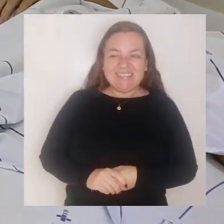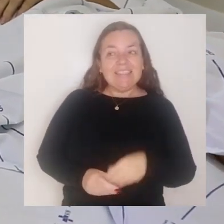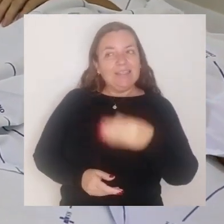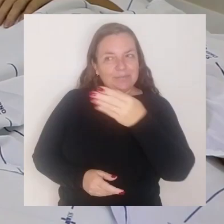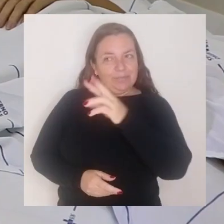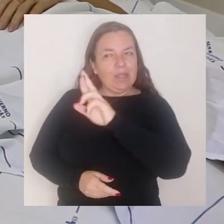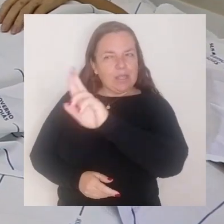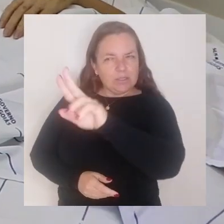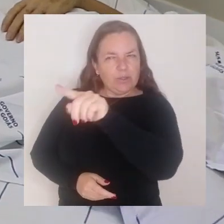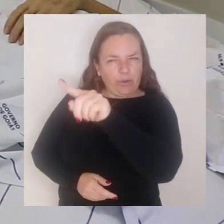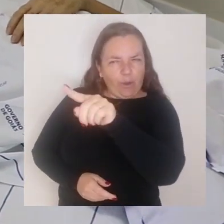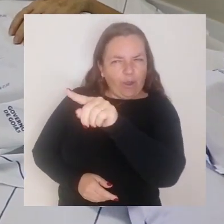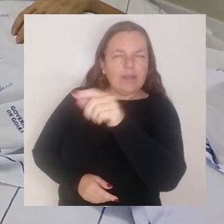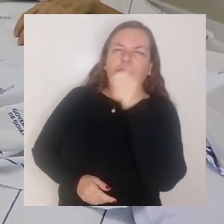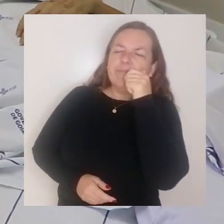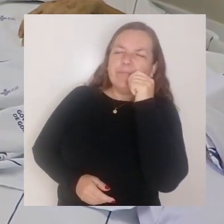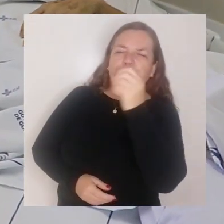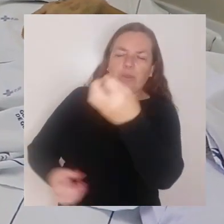A senhora tem nos ensinado muito.